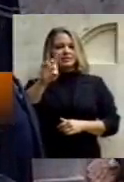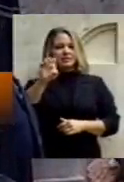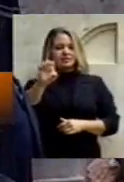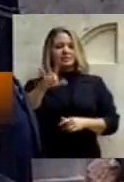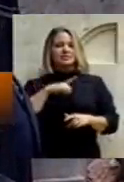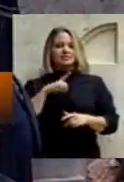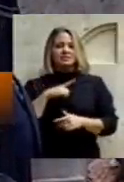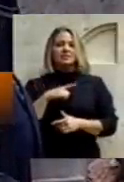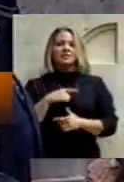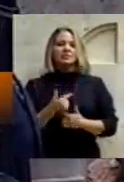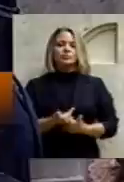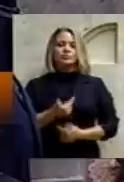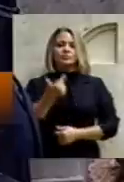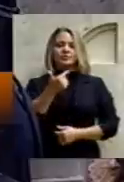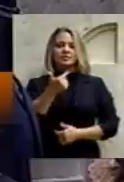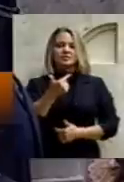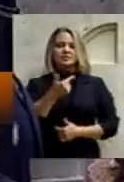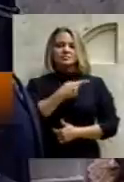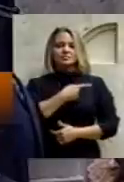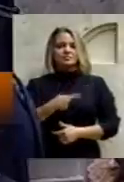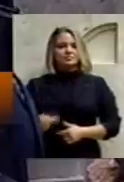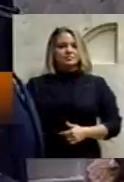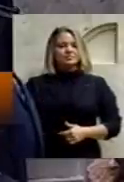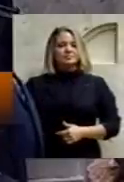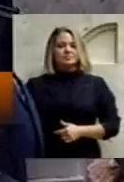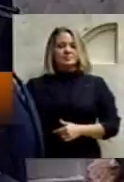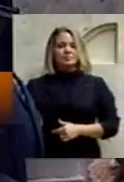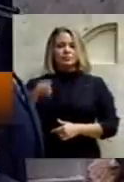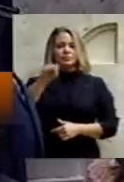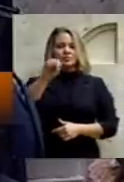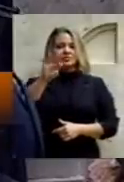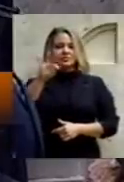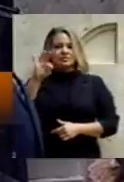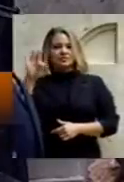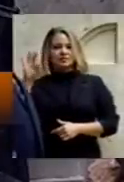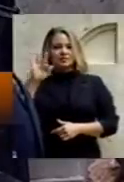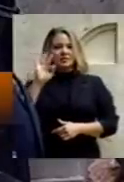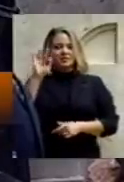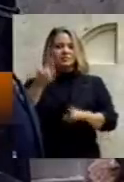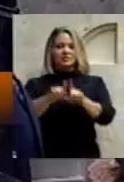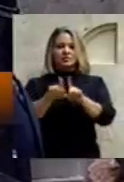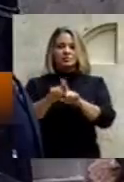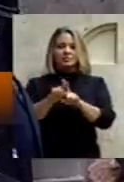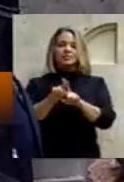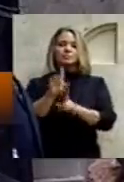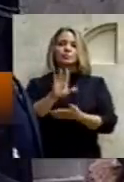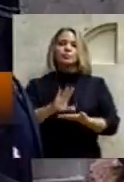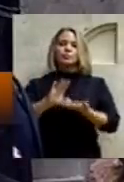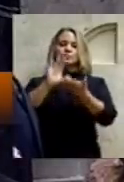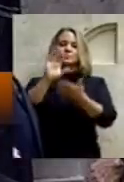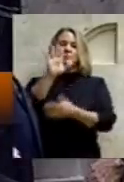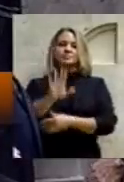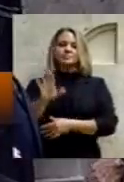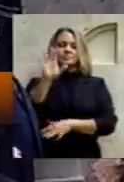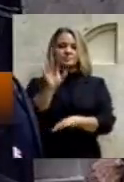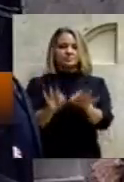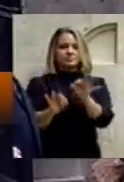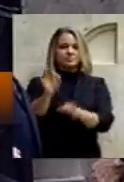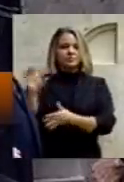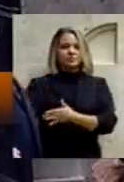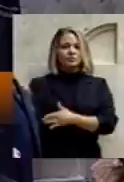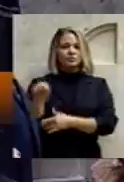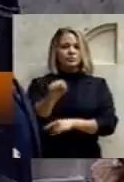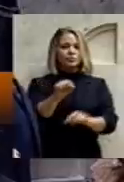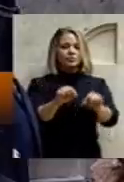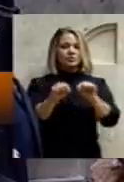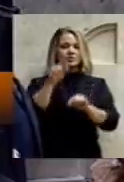nos cargos de vice-presidente do Supremo Tribunal Federal e do Conselho Nacional de Justiça, para os quais foi eleito em